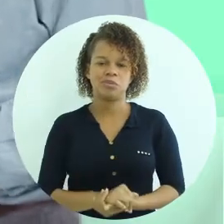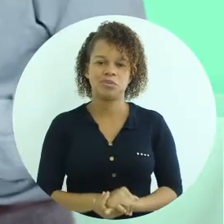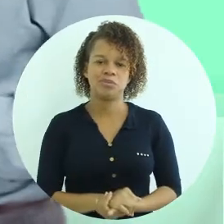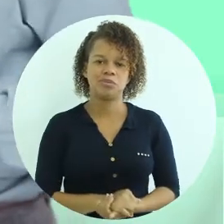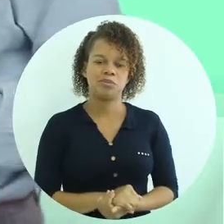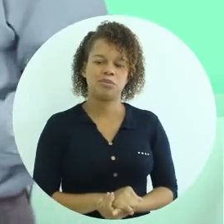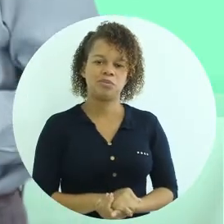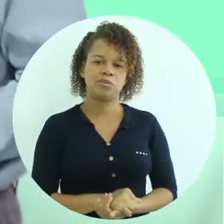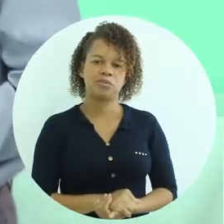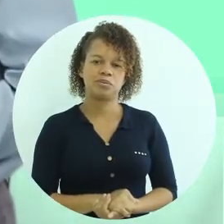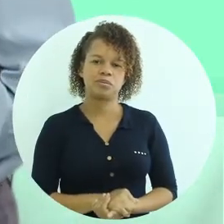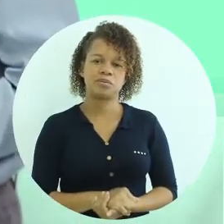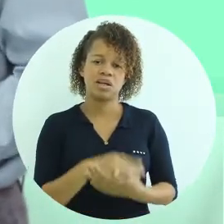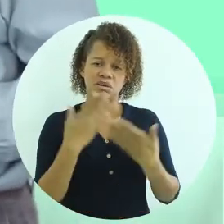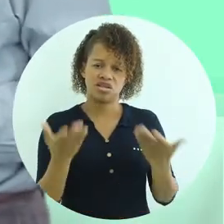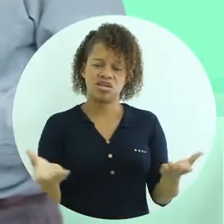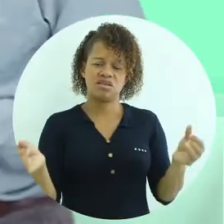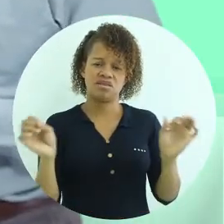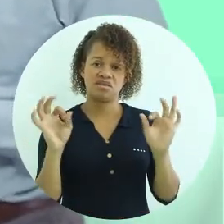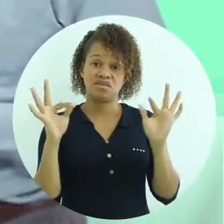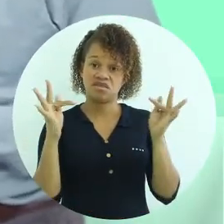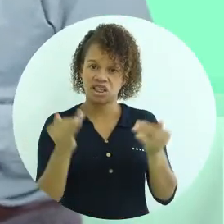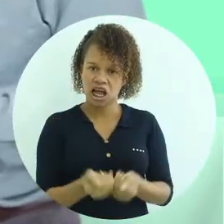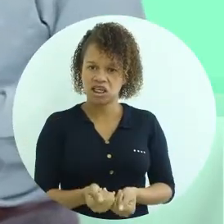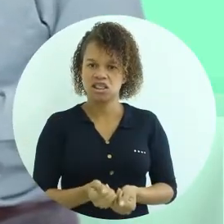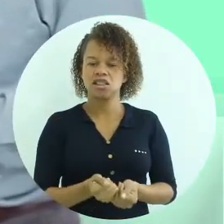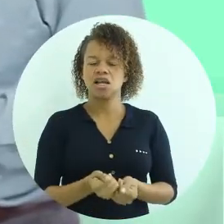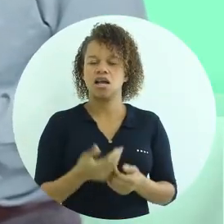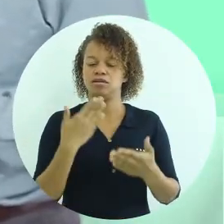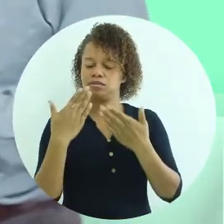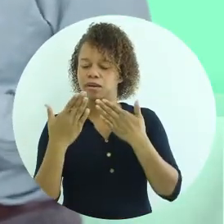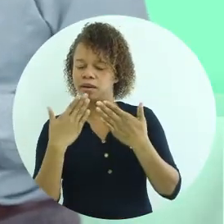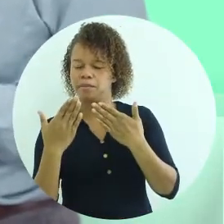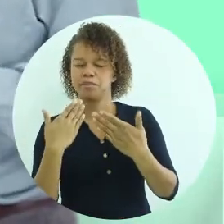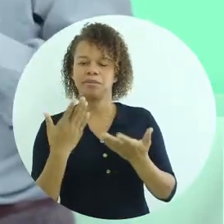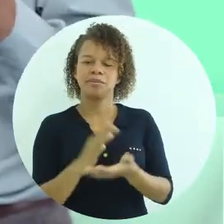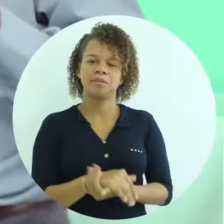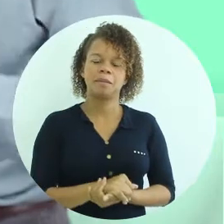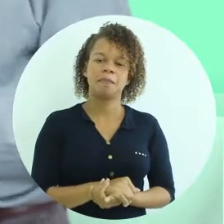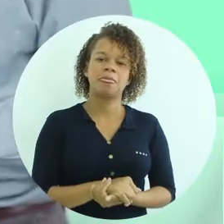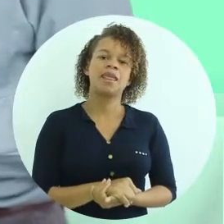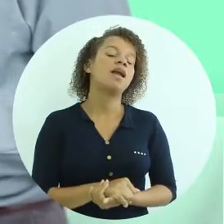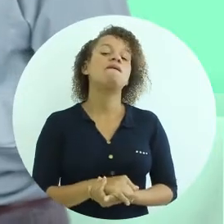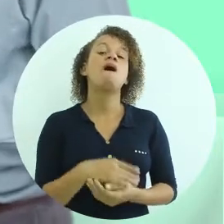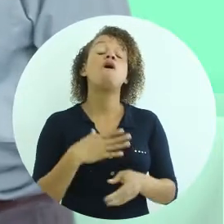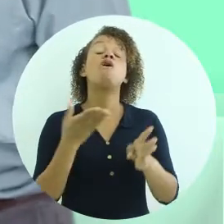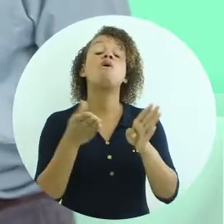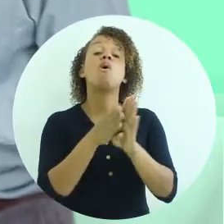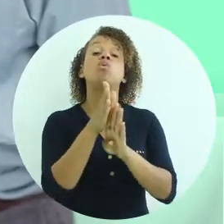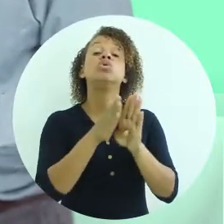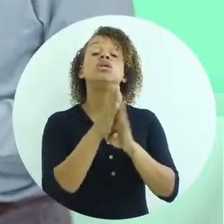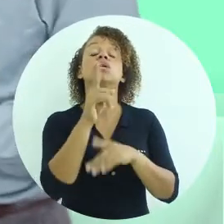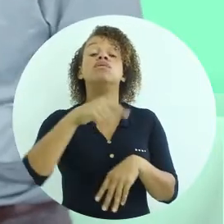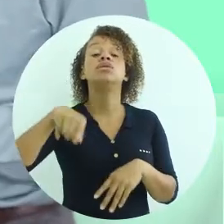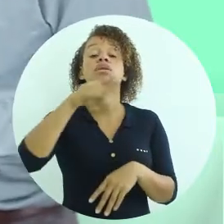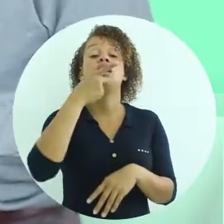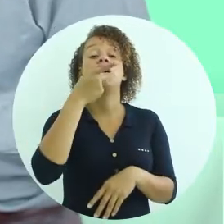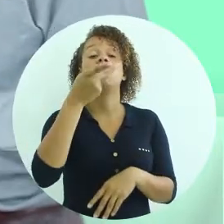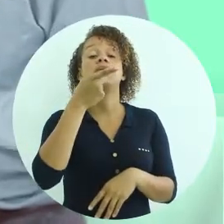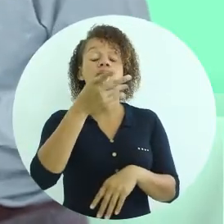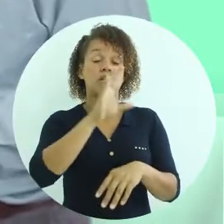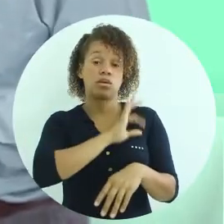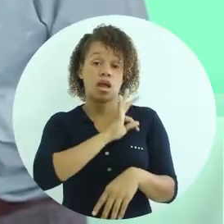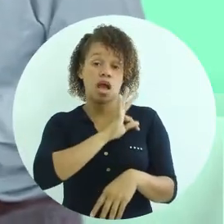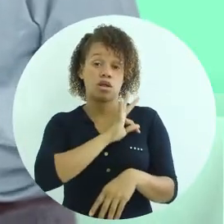perfeito. E para a gente finalizar, esse papo tá tão interessante, qual é o conselho que você daria aí para o técnico